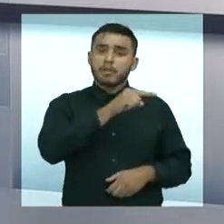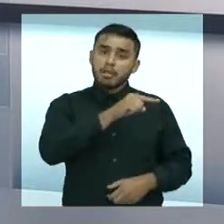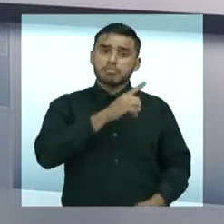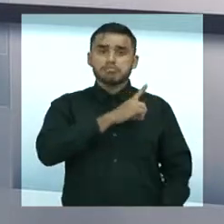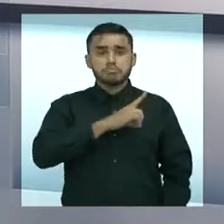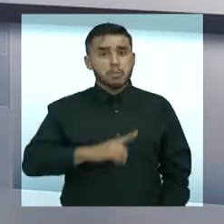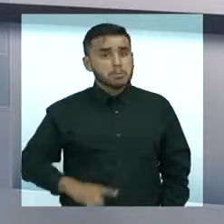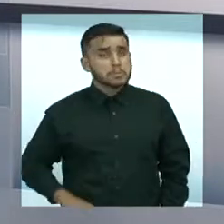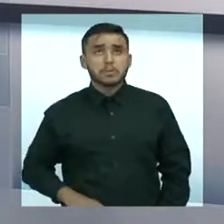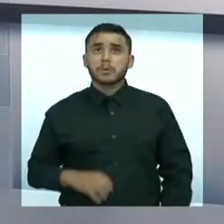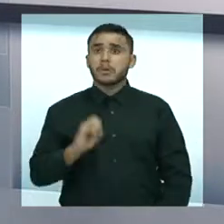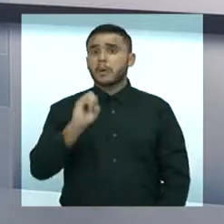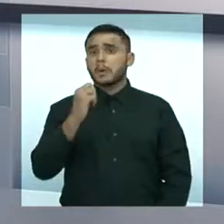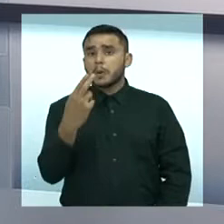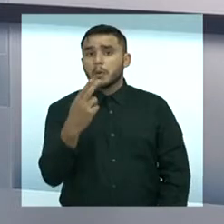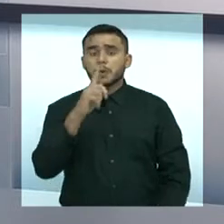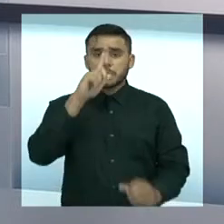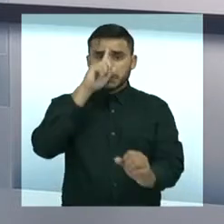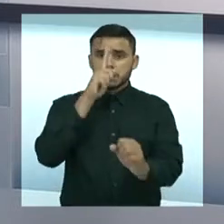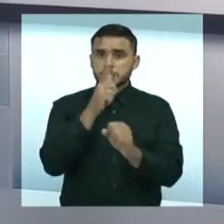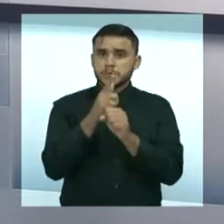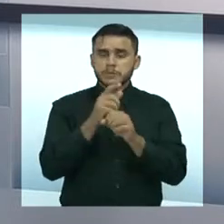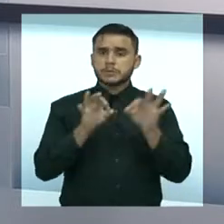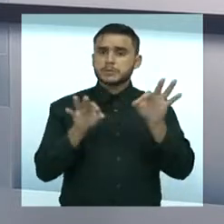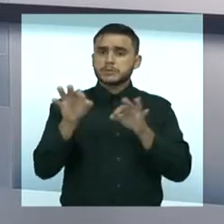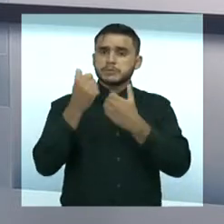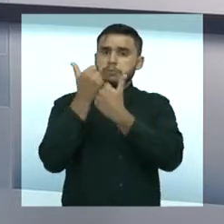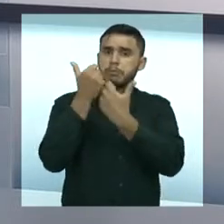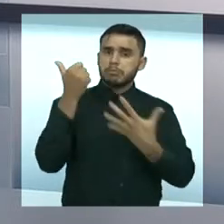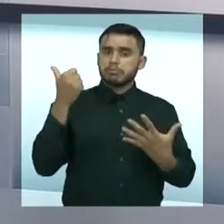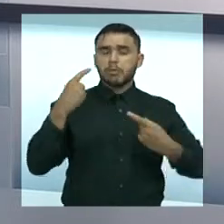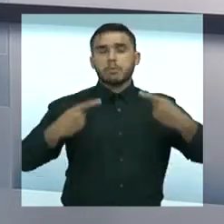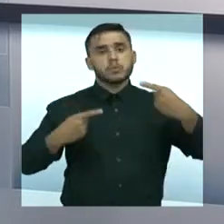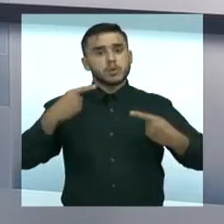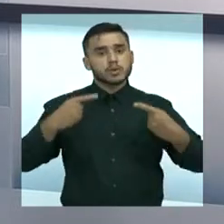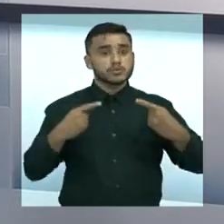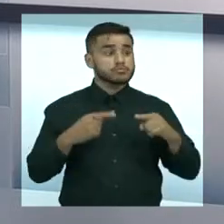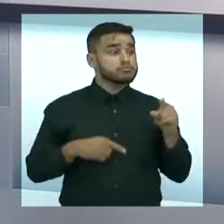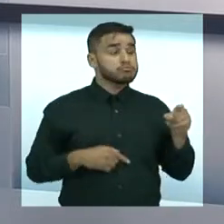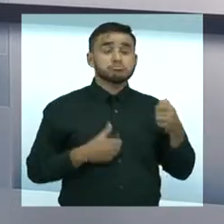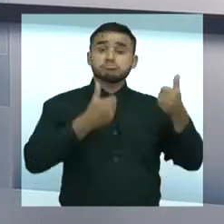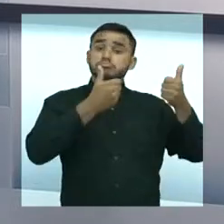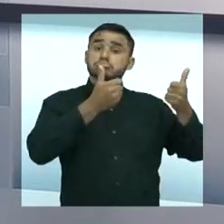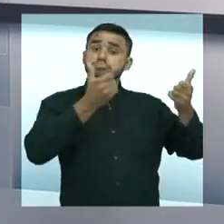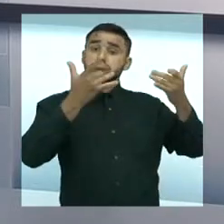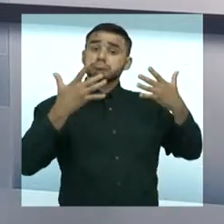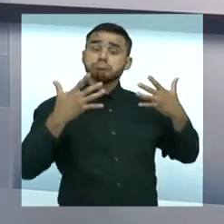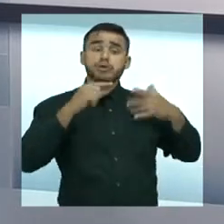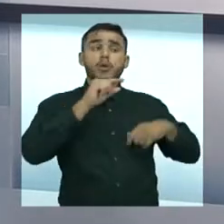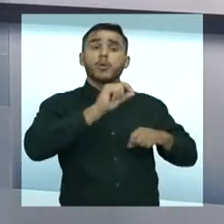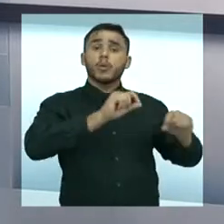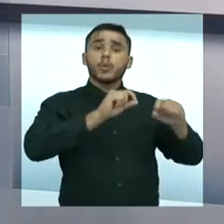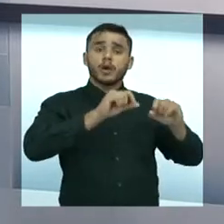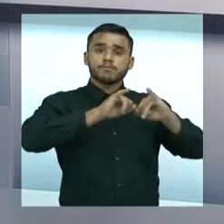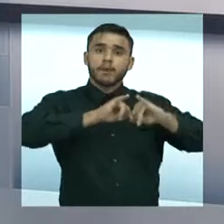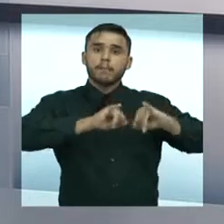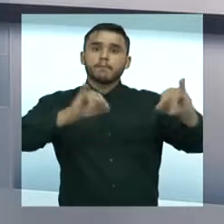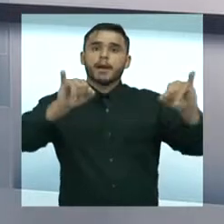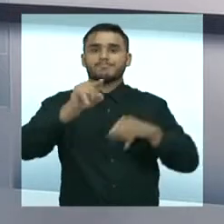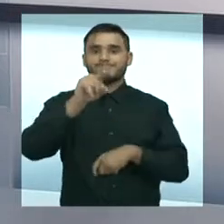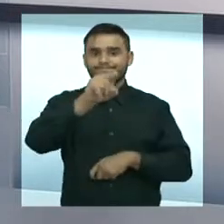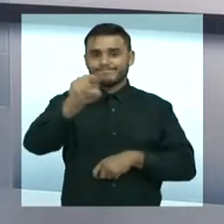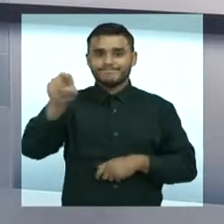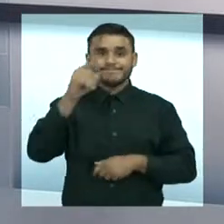gestores públicos, sempre trazendo informações sobre suas gestões, seus mandatos, a fim de que você, cidadão,